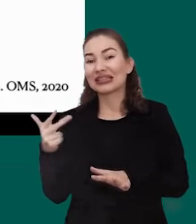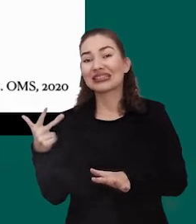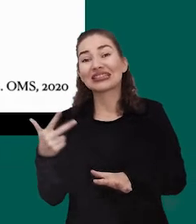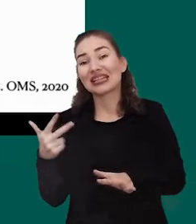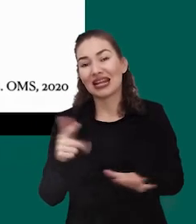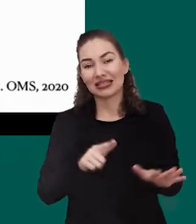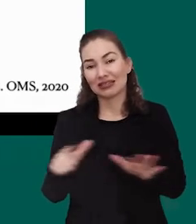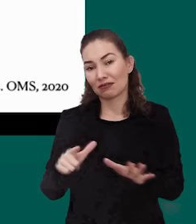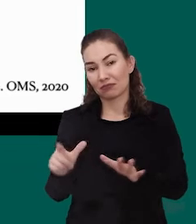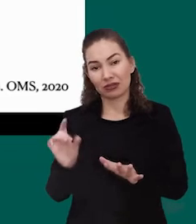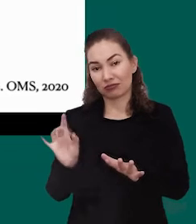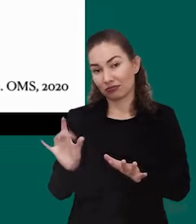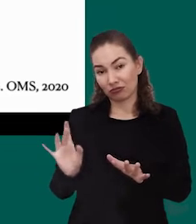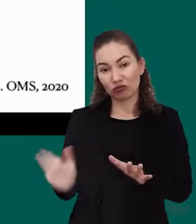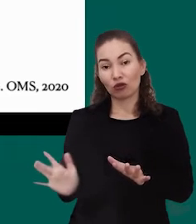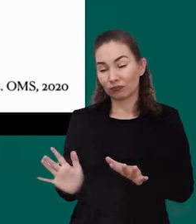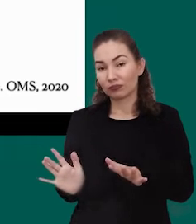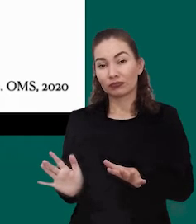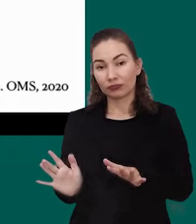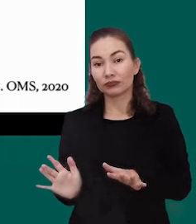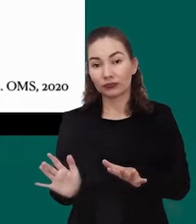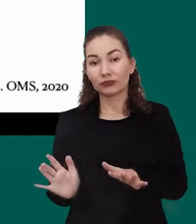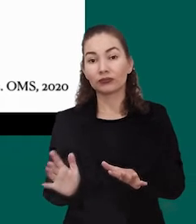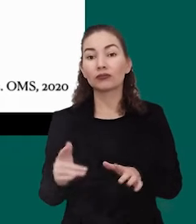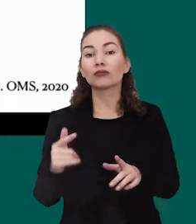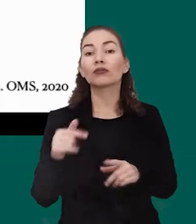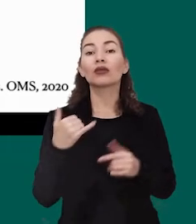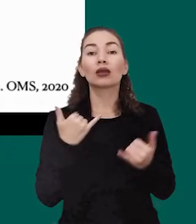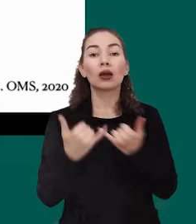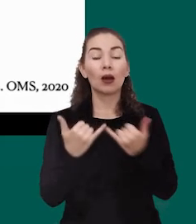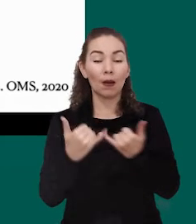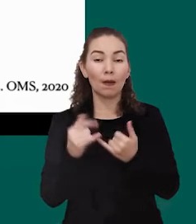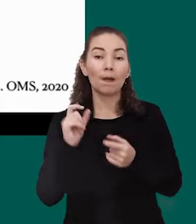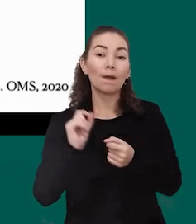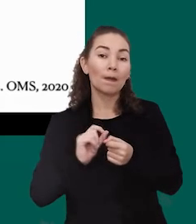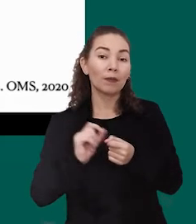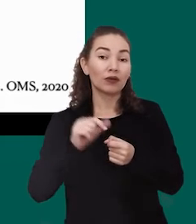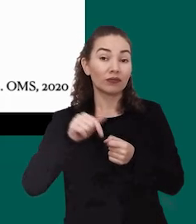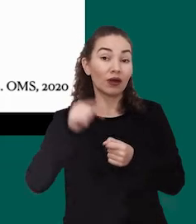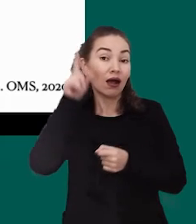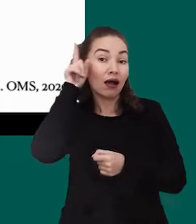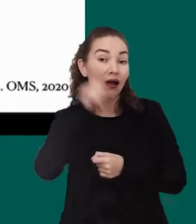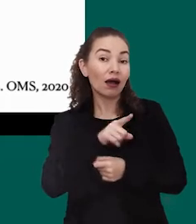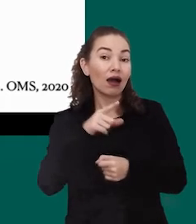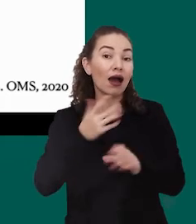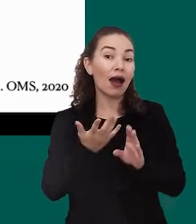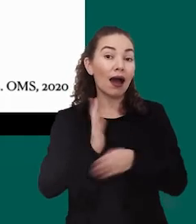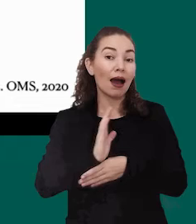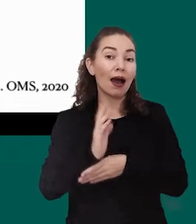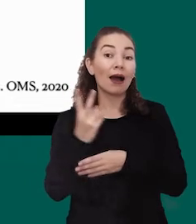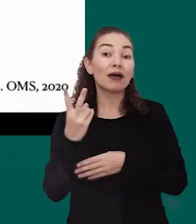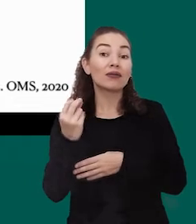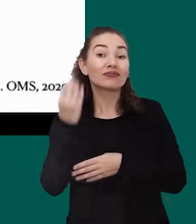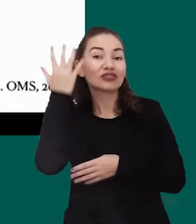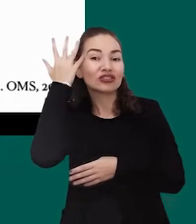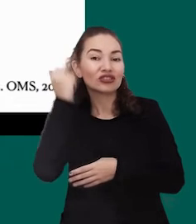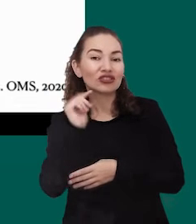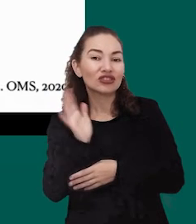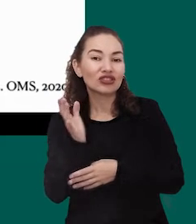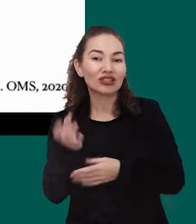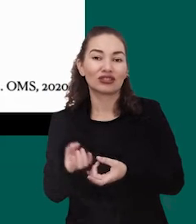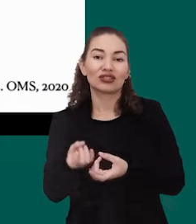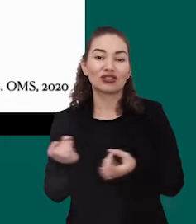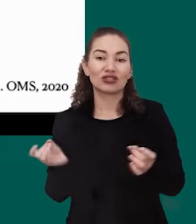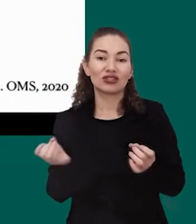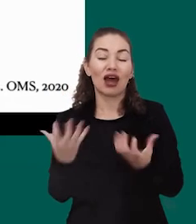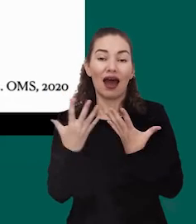máximo, né? Por exemplo, o Remdesivir, que é uma medicação que foi aprovada para a Covid nos Estados Unidos, foi aprovada em cerca de 20 dias. O mesmo para a